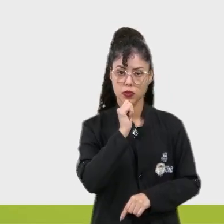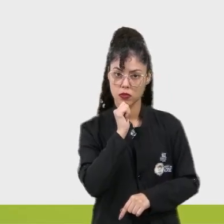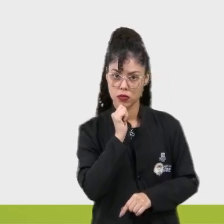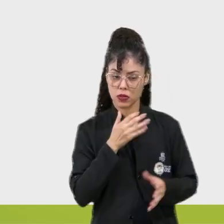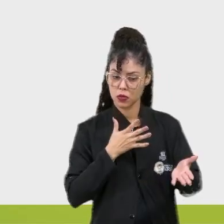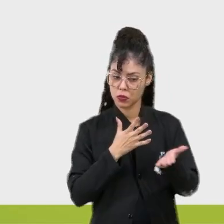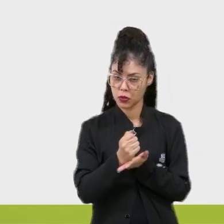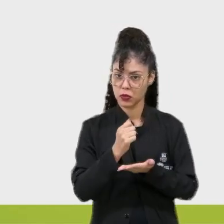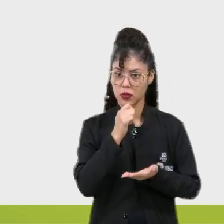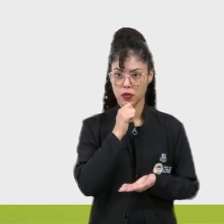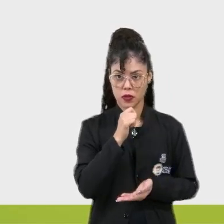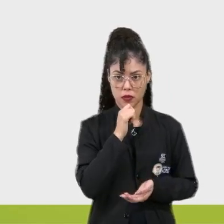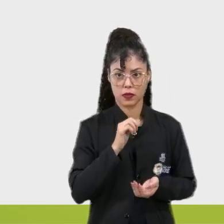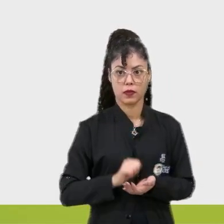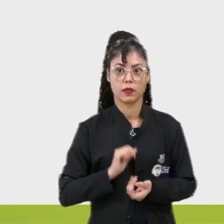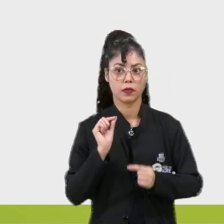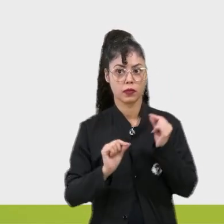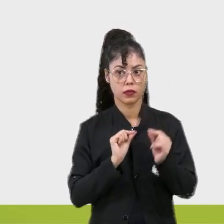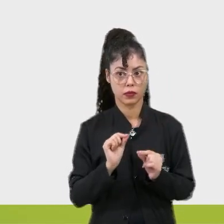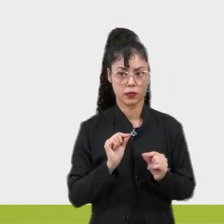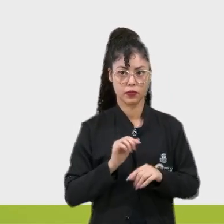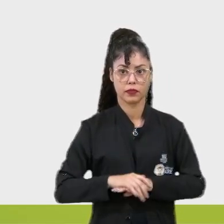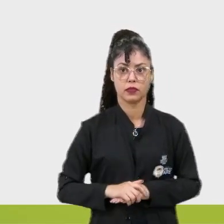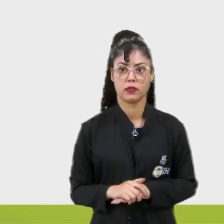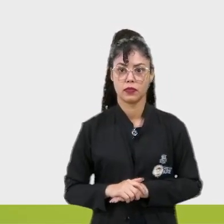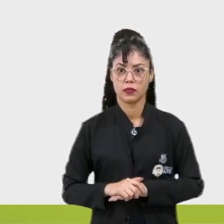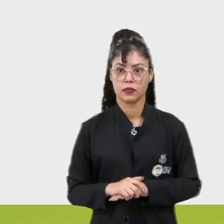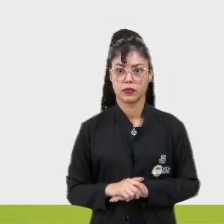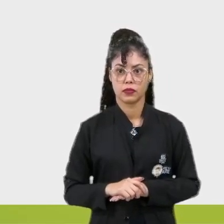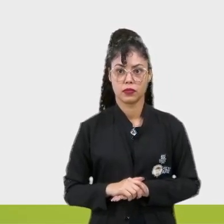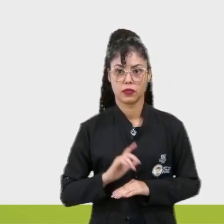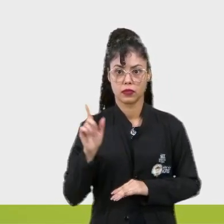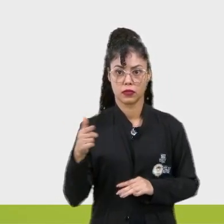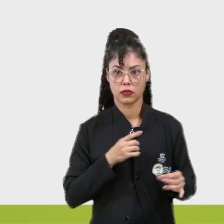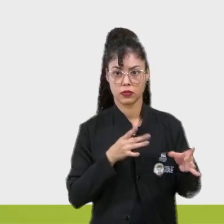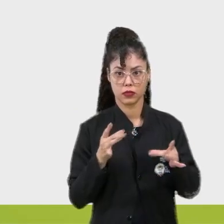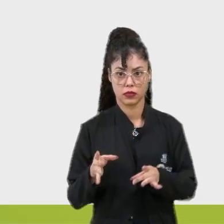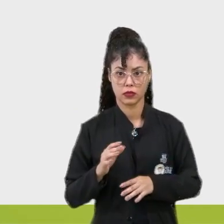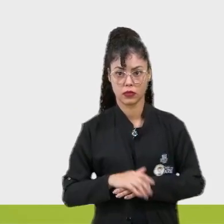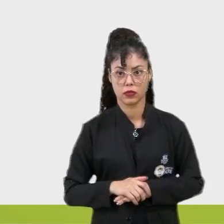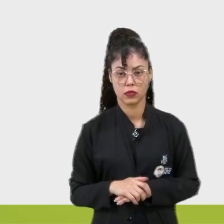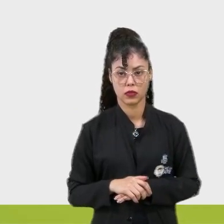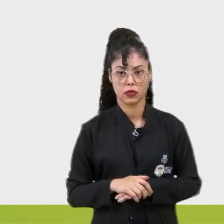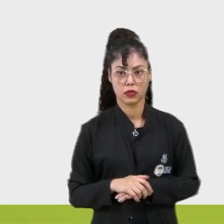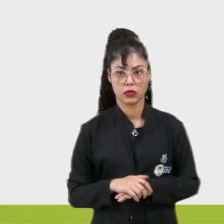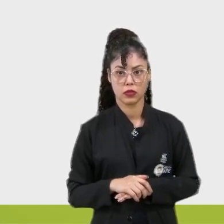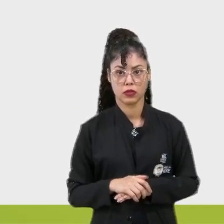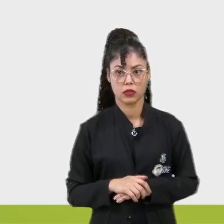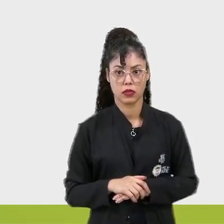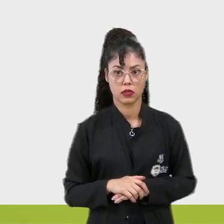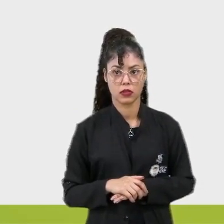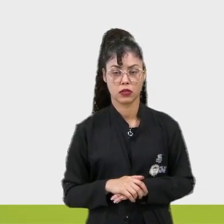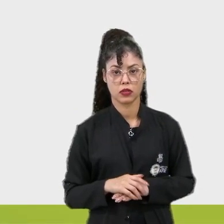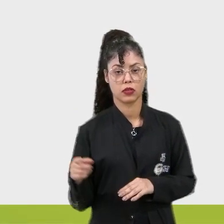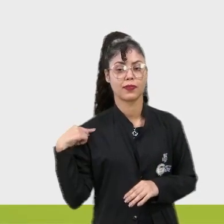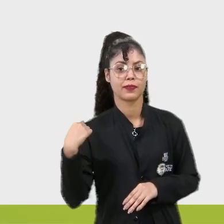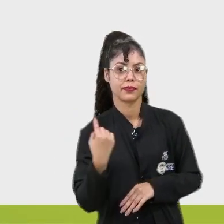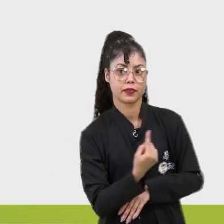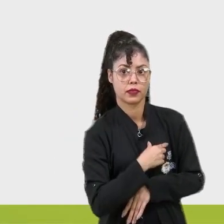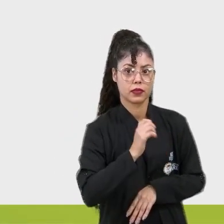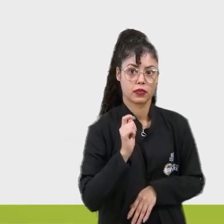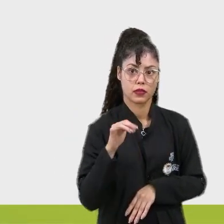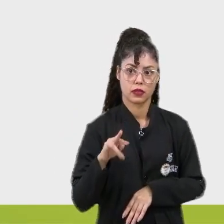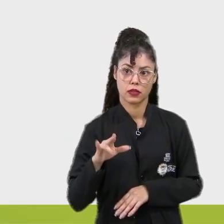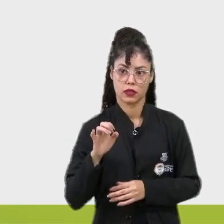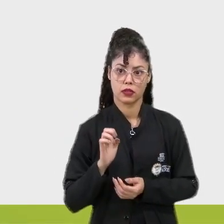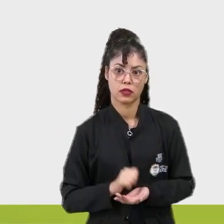indivíduos buscam demonstrar que, tá? Outra dica, oculte o agente,